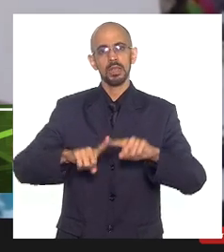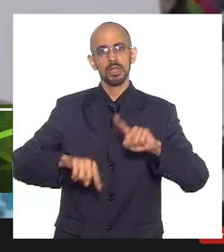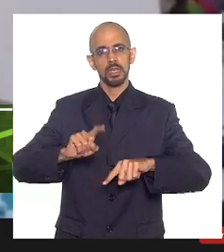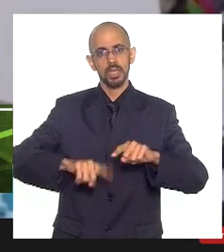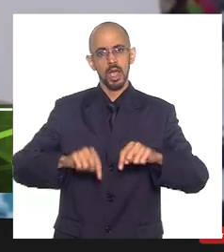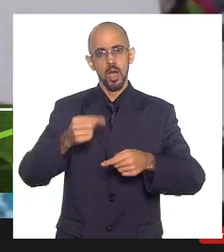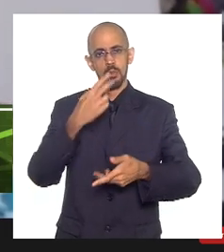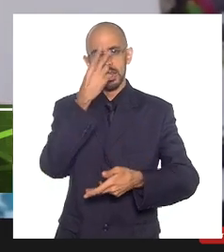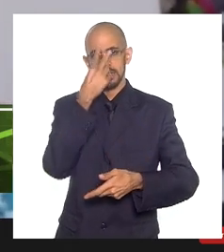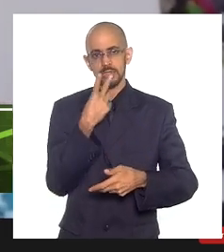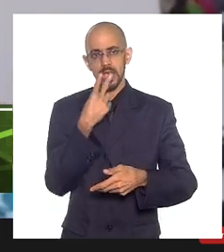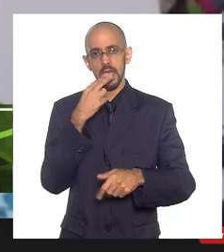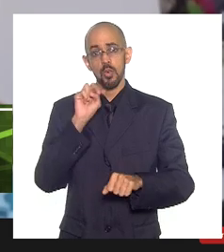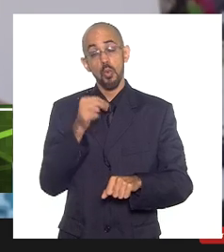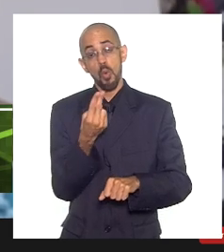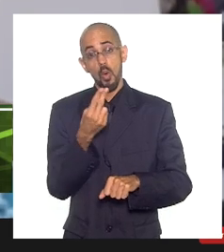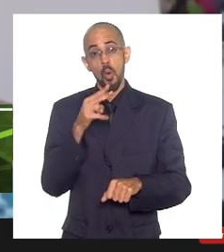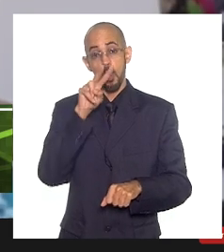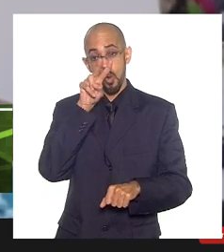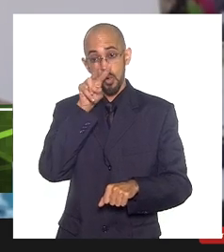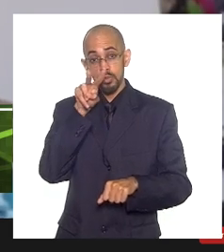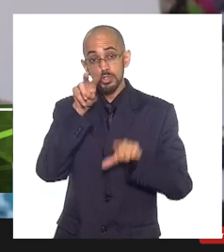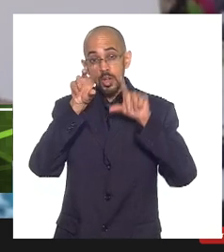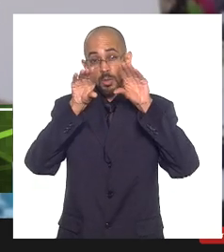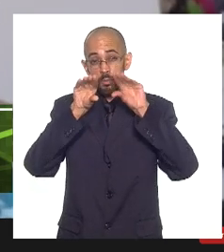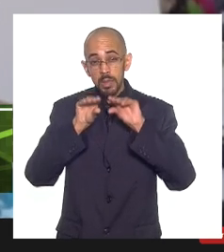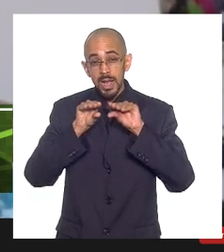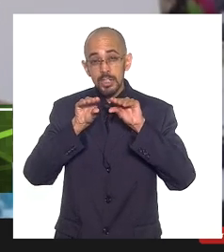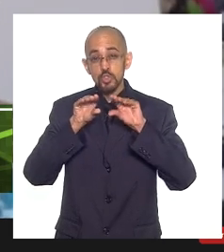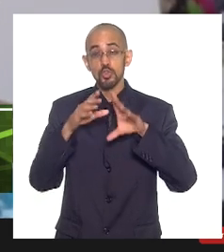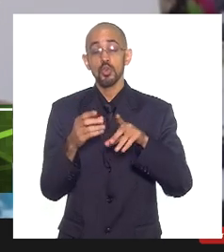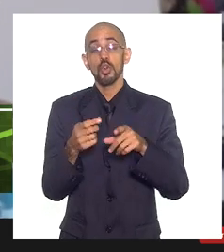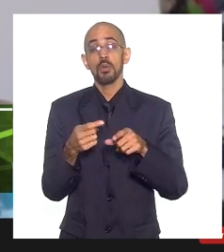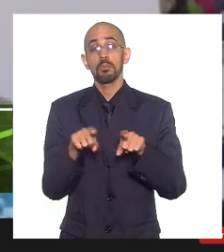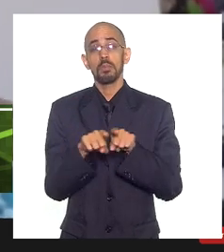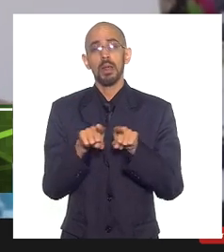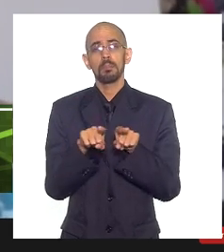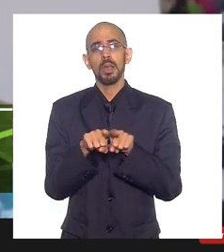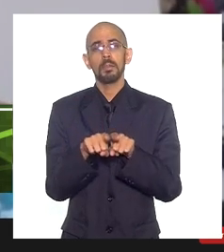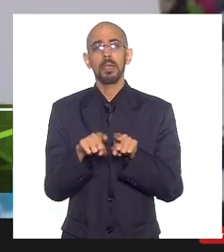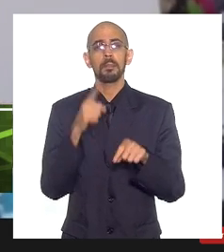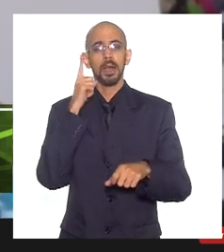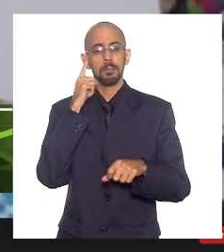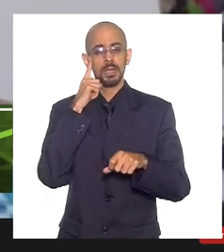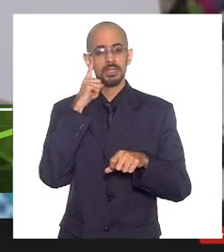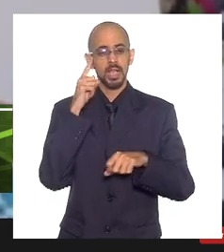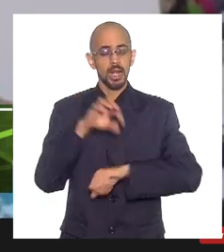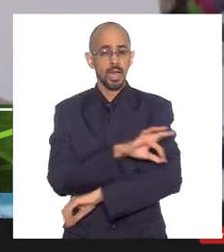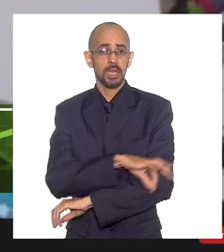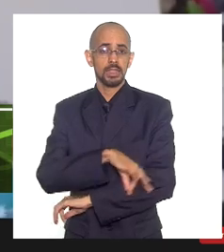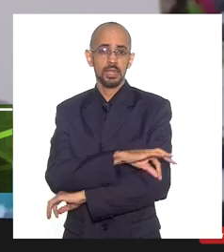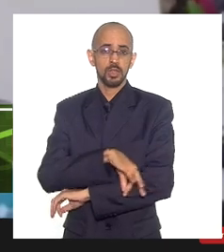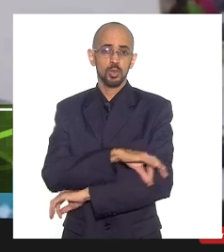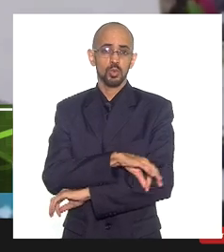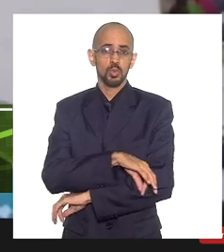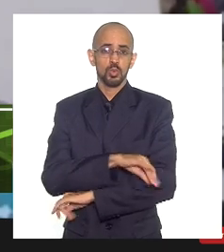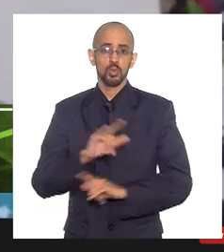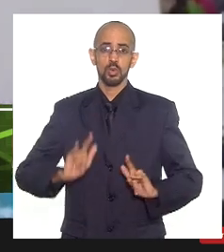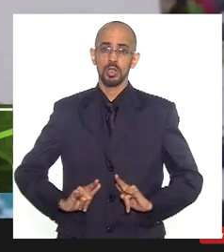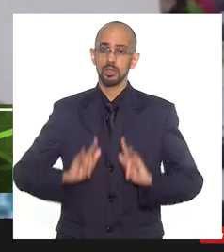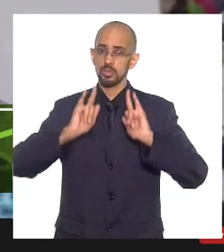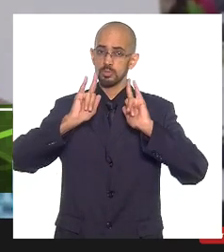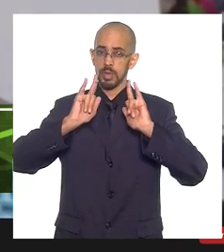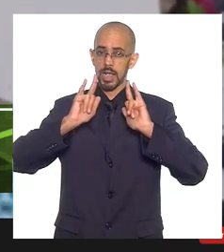pessoas com baixa visão que pensem a arquitetura dos prédios todos públicos para pessoas com deficiências